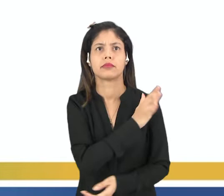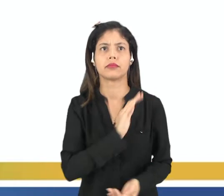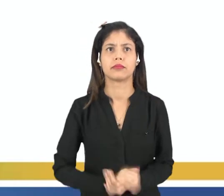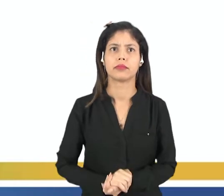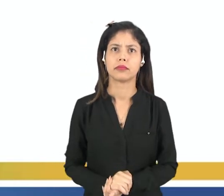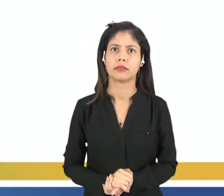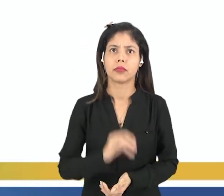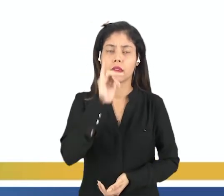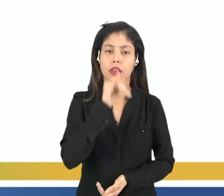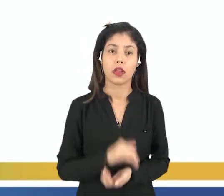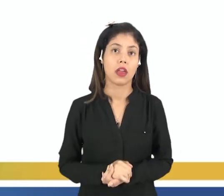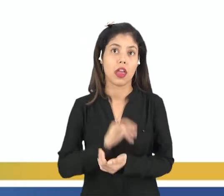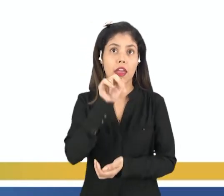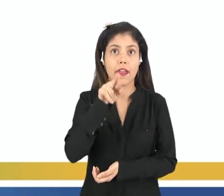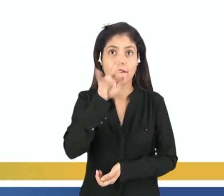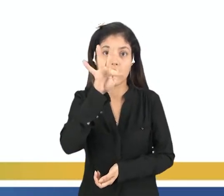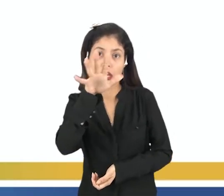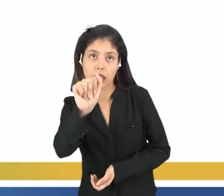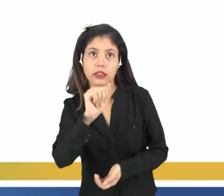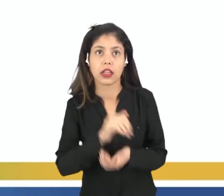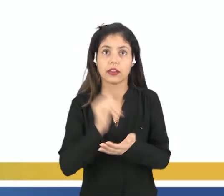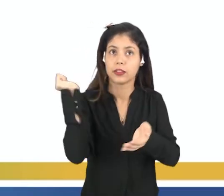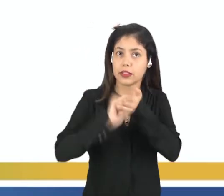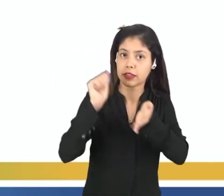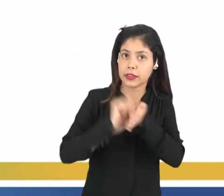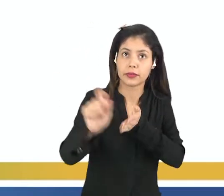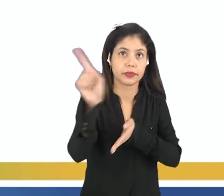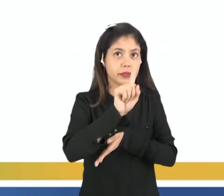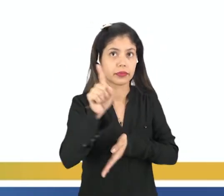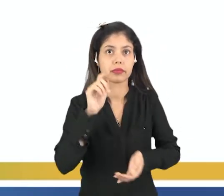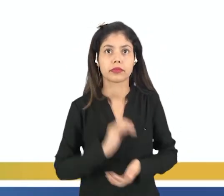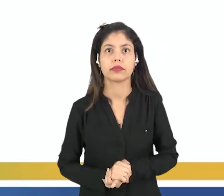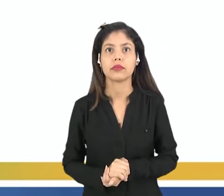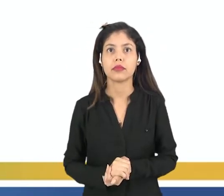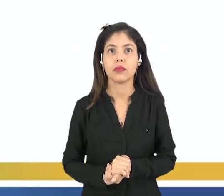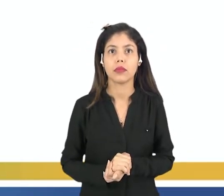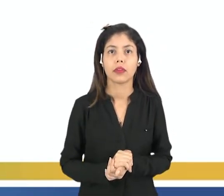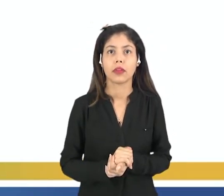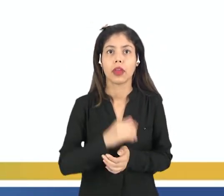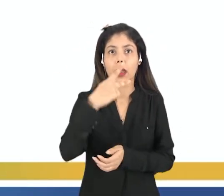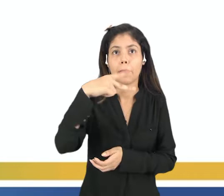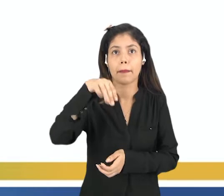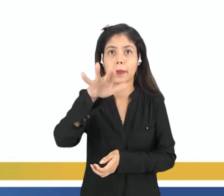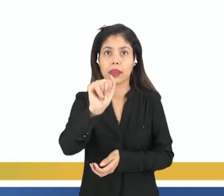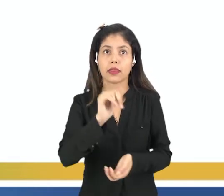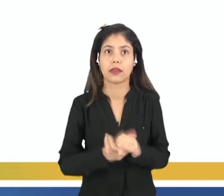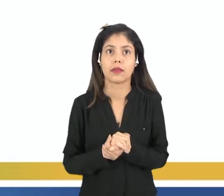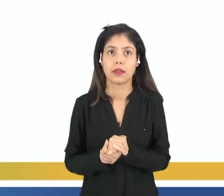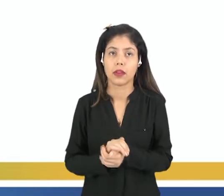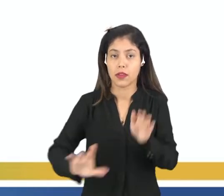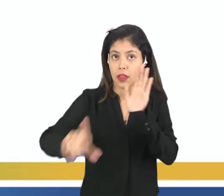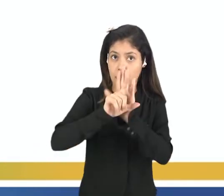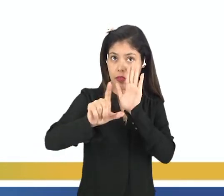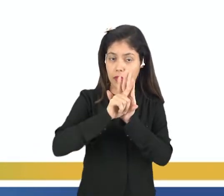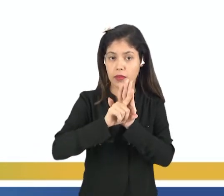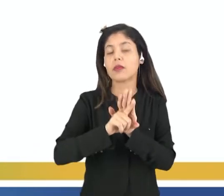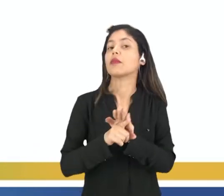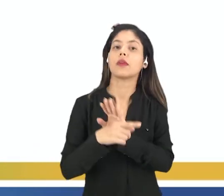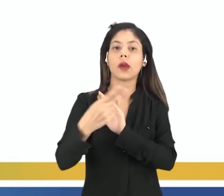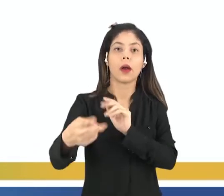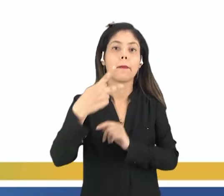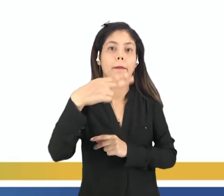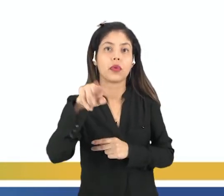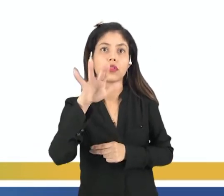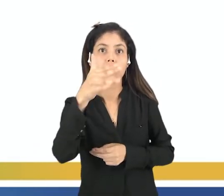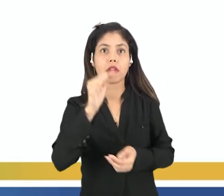é algo que não tem fiança e não prescreve. E essa é sujeito à pena de reclusão em termos da lei. Ou seja, essa punição